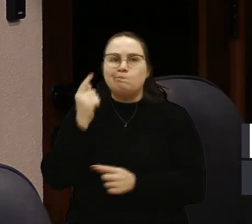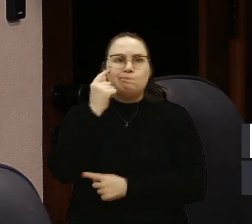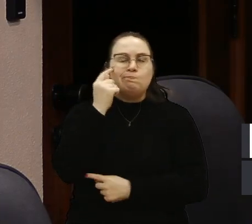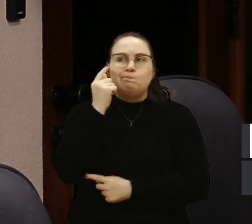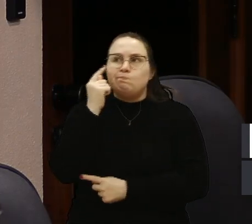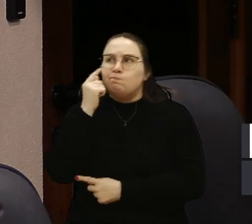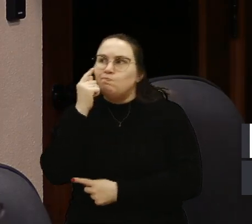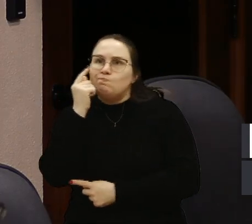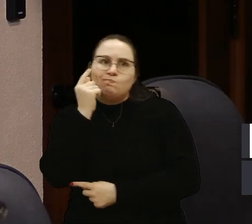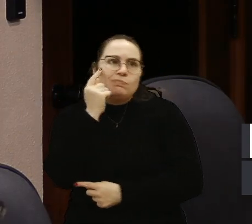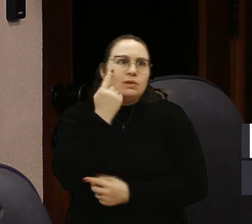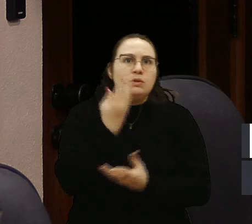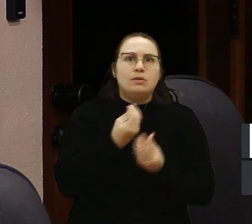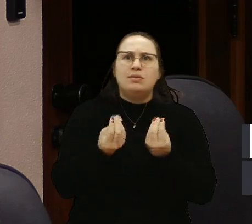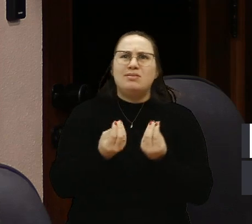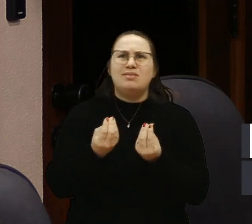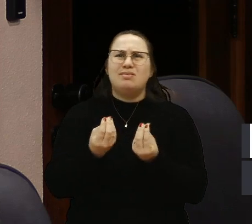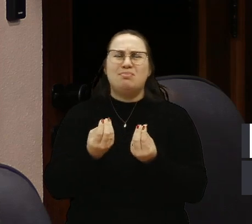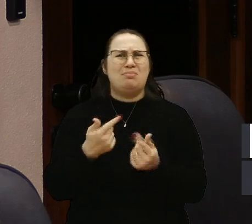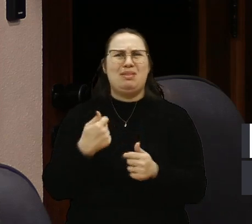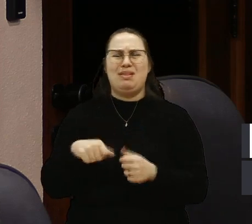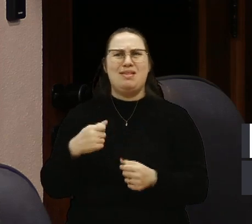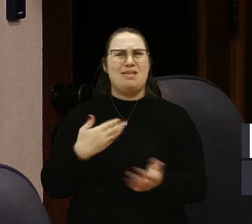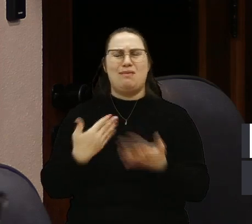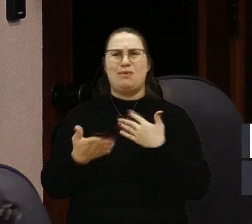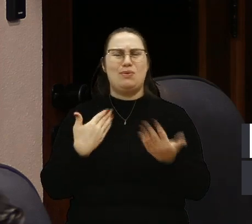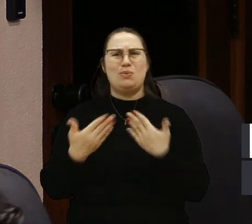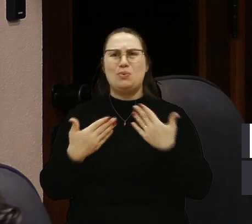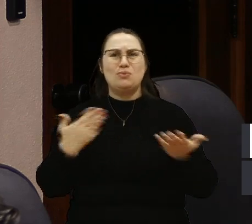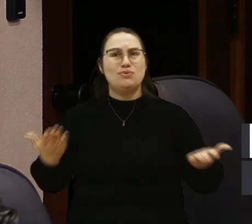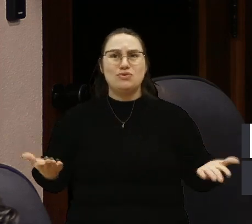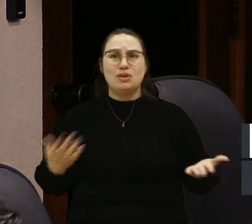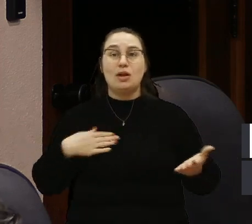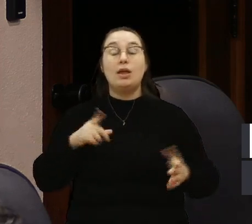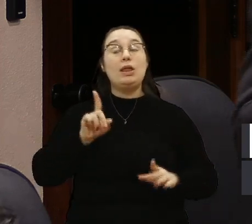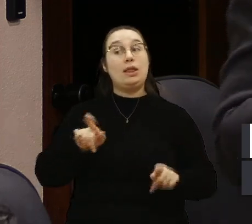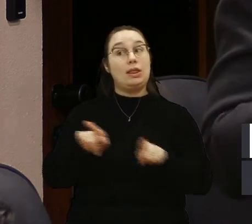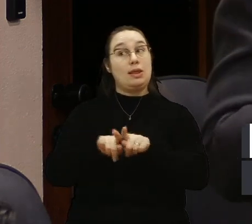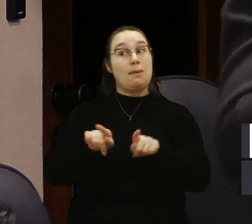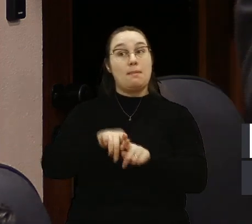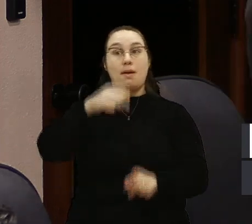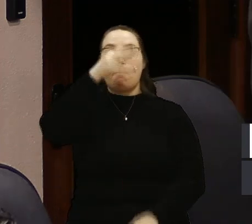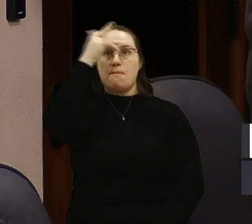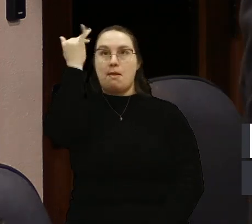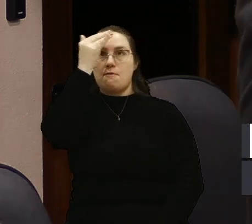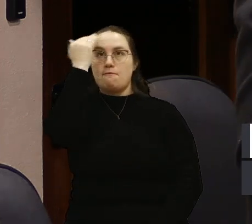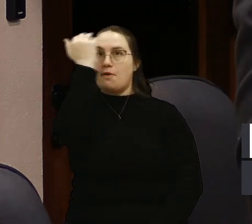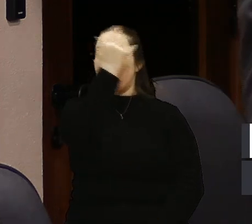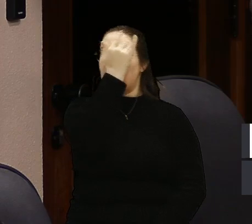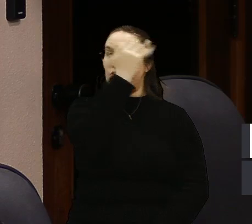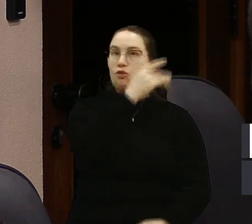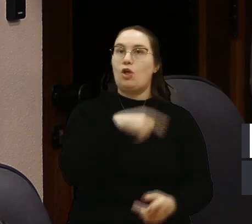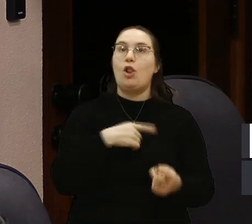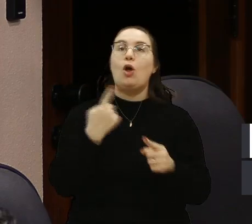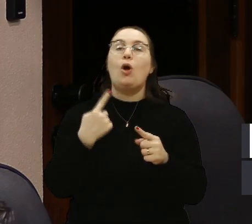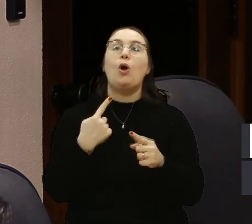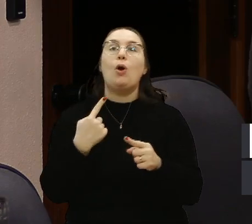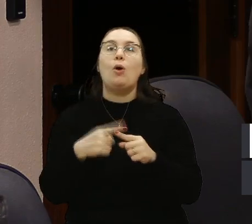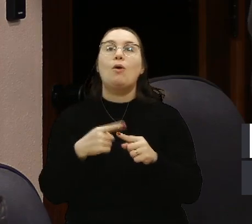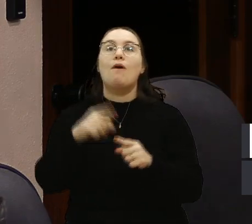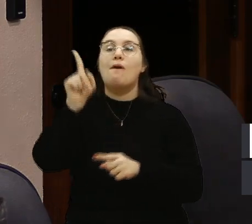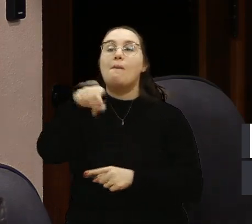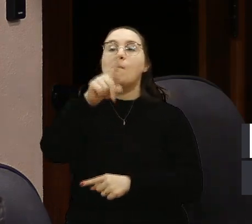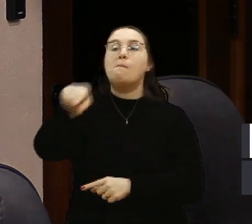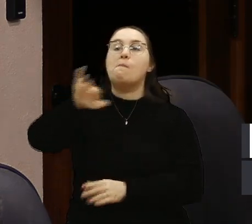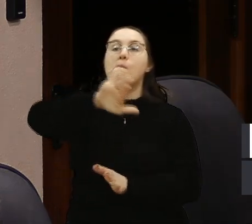por uma coisa que nem deveria estar sendo discutida. E outra, prefeito Adiló, eu voto pela derrubada do veto. Seria de bom